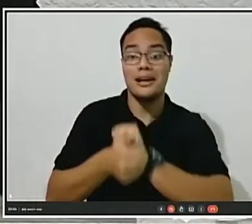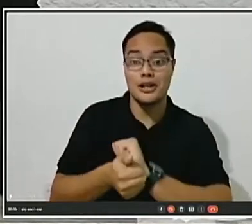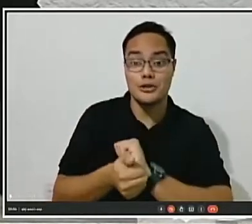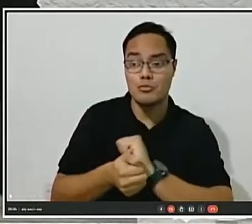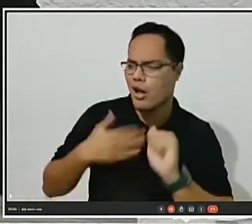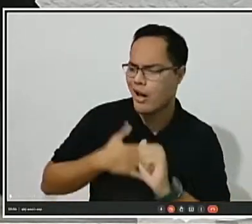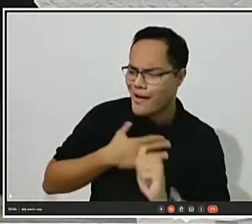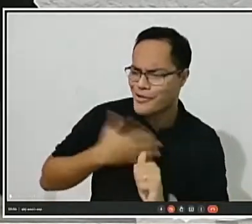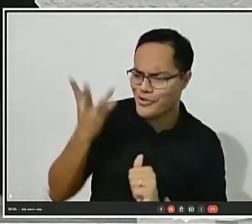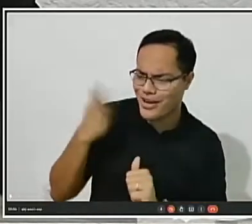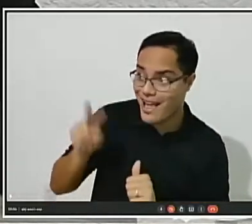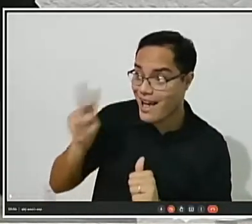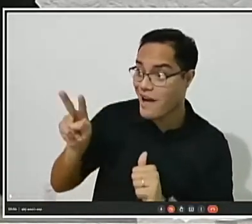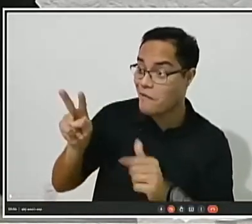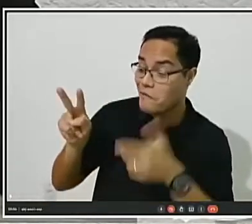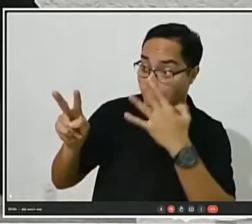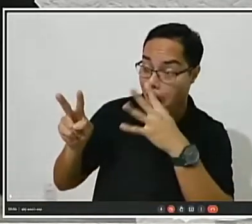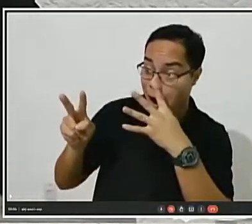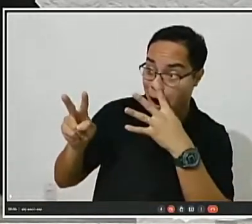Na Faculdade de Palmas,